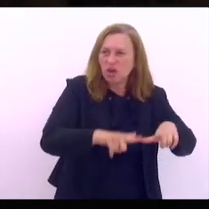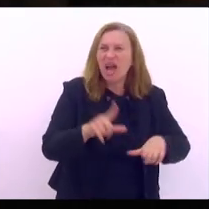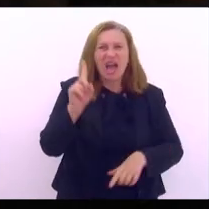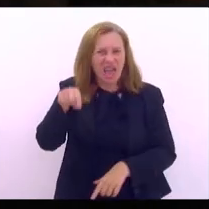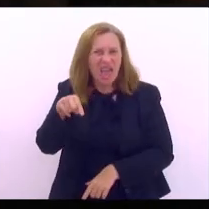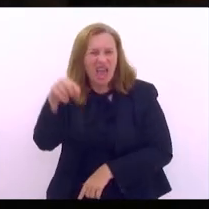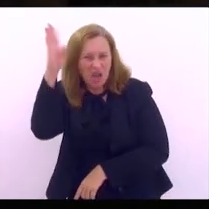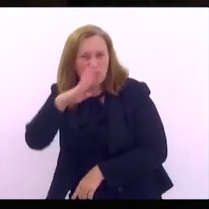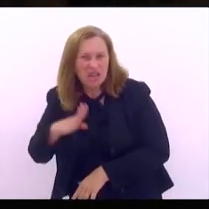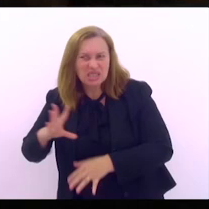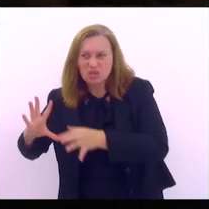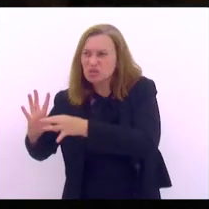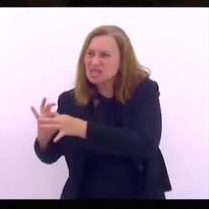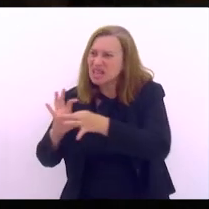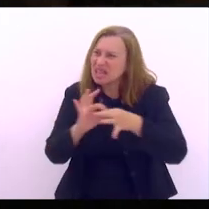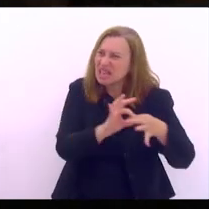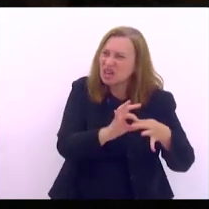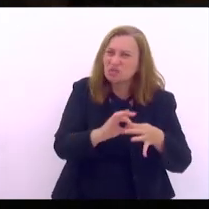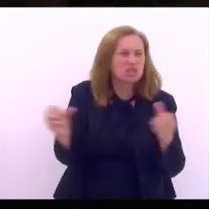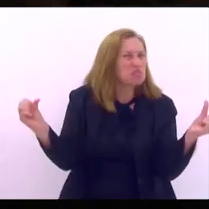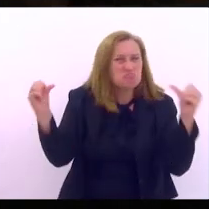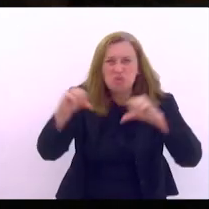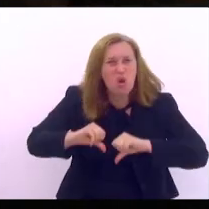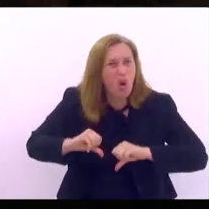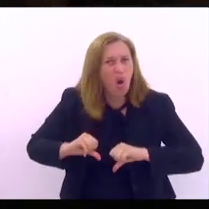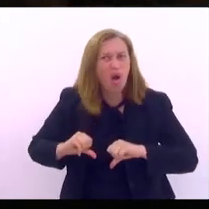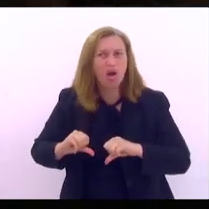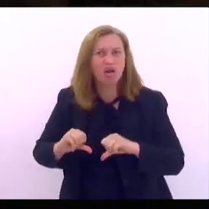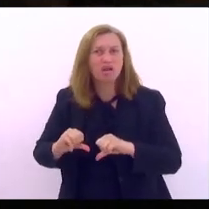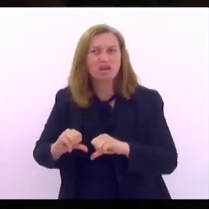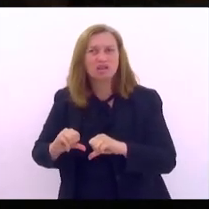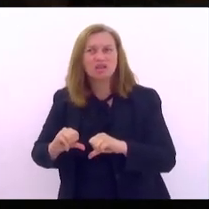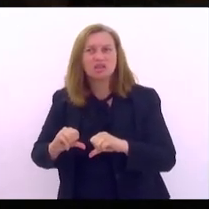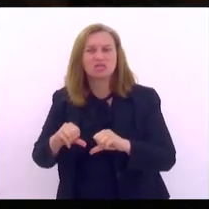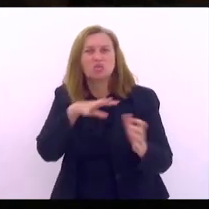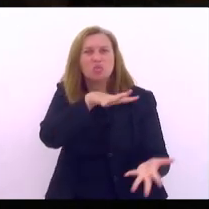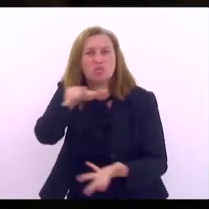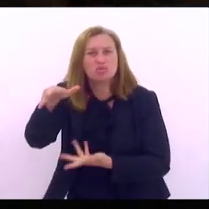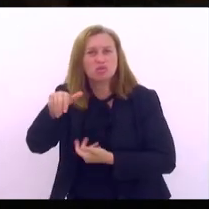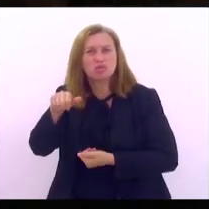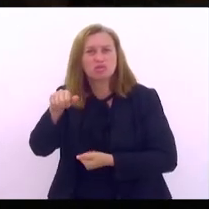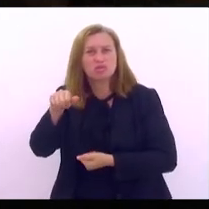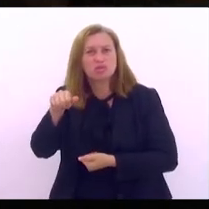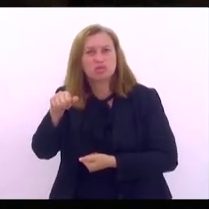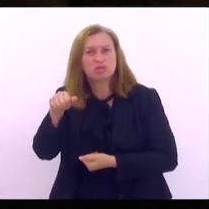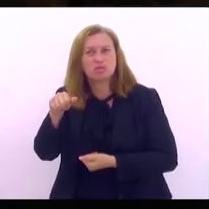se alinhando ao que tem de pior no planeta,